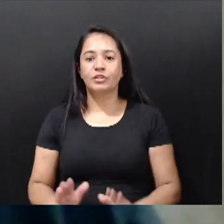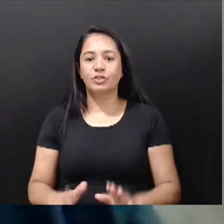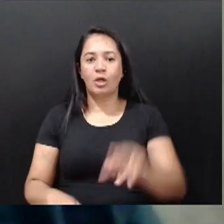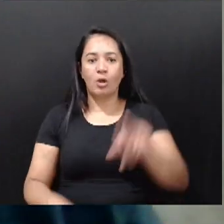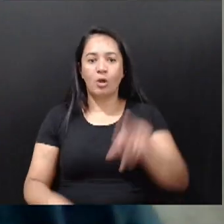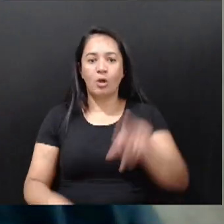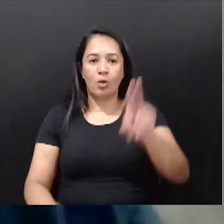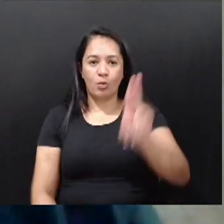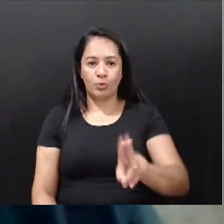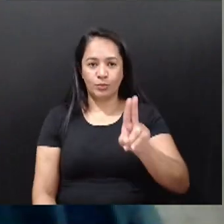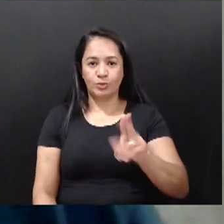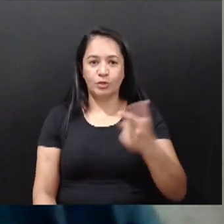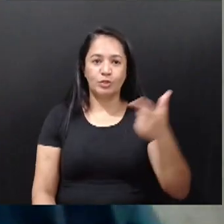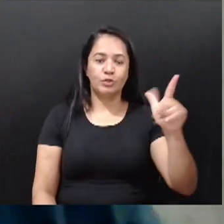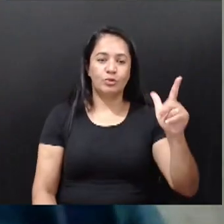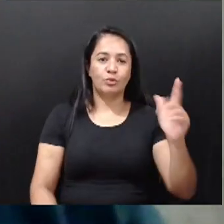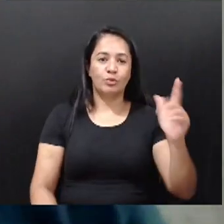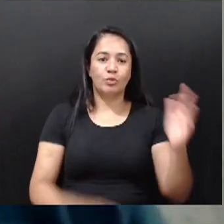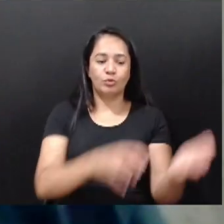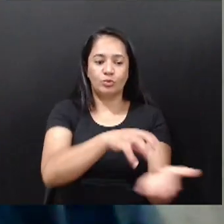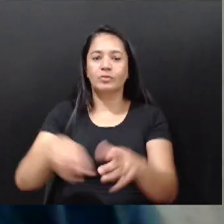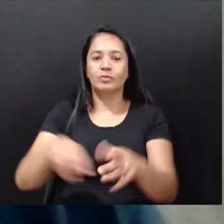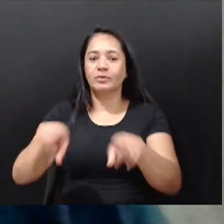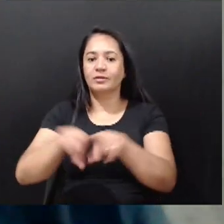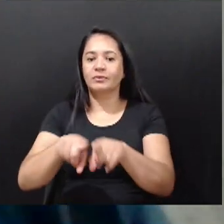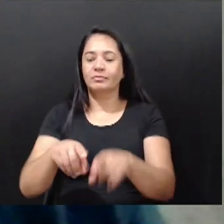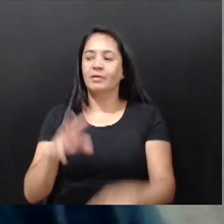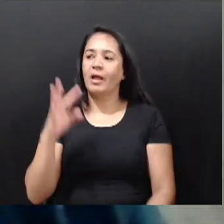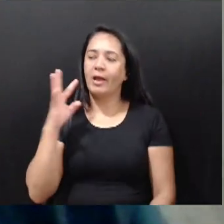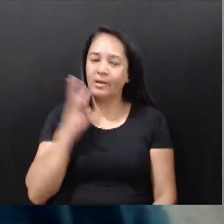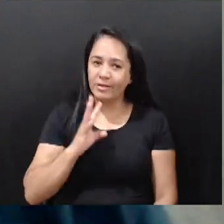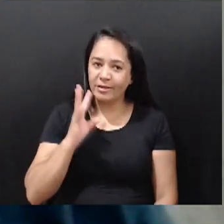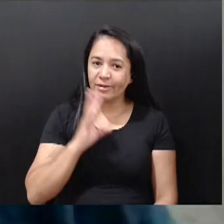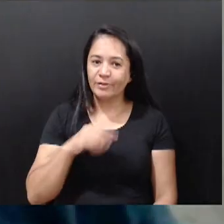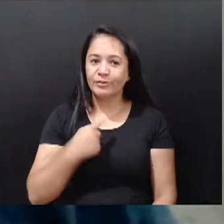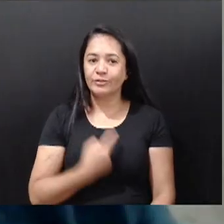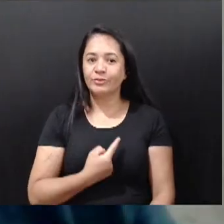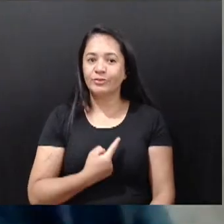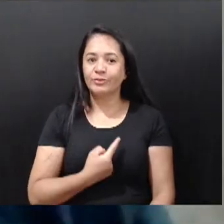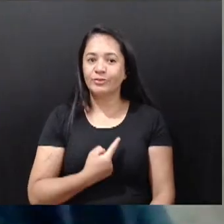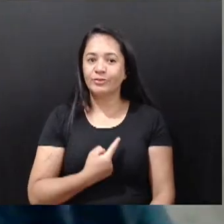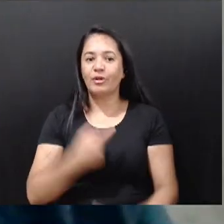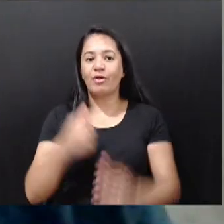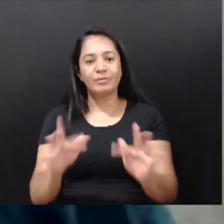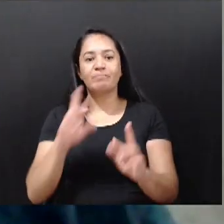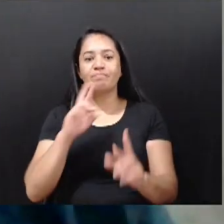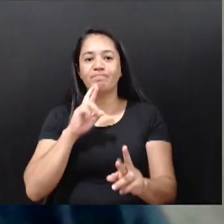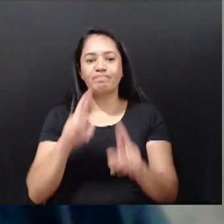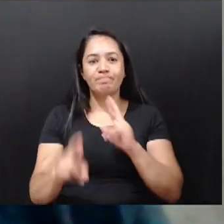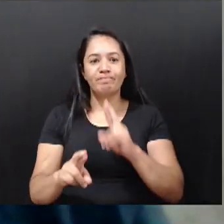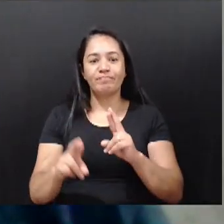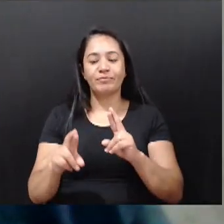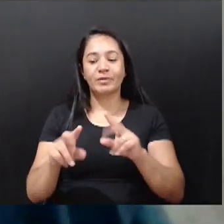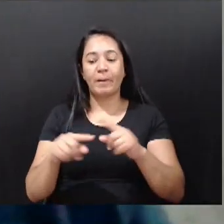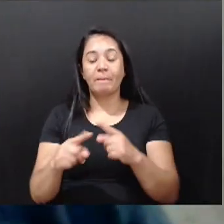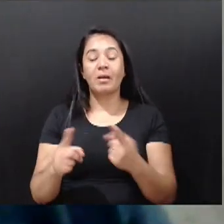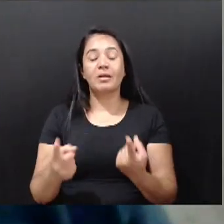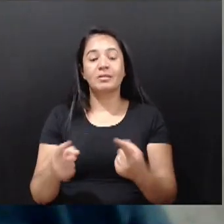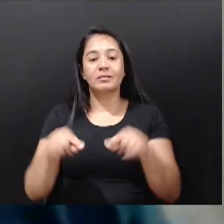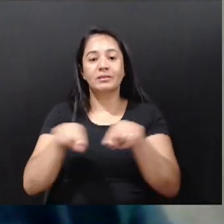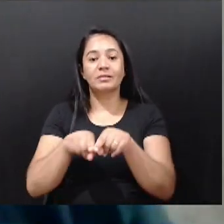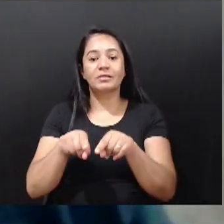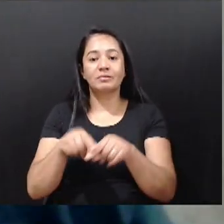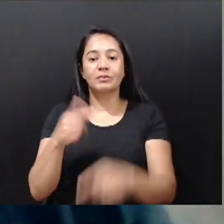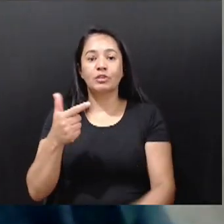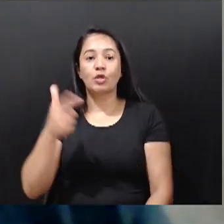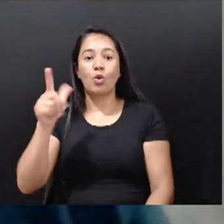outros órgãos também, tá? Então é bem bacana, a gente fica muito feliz aí pelo resultado, e em cima disso, viu, Mirna, outros aplicativos podem